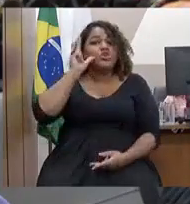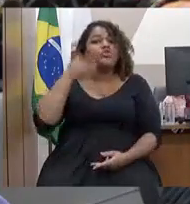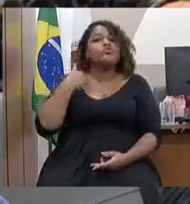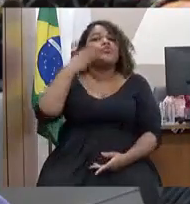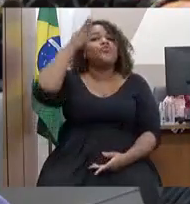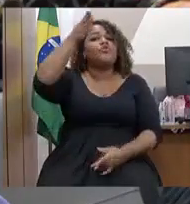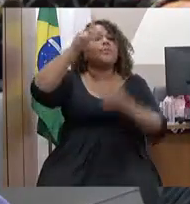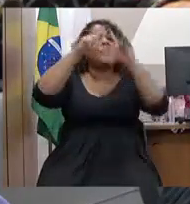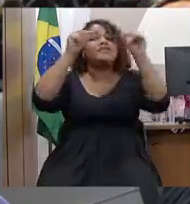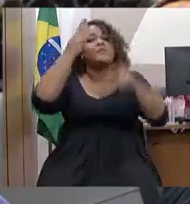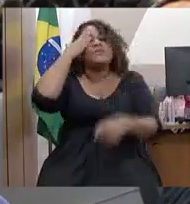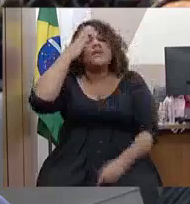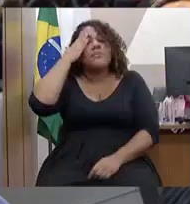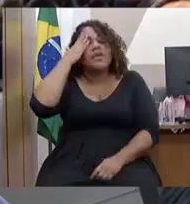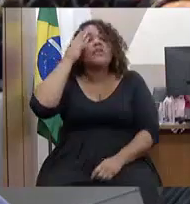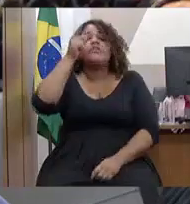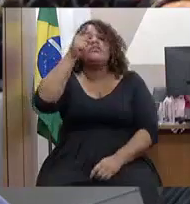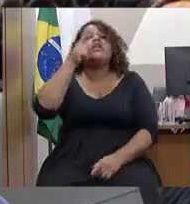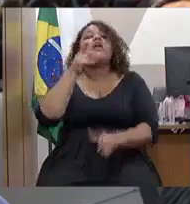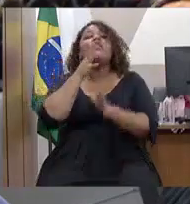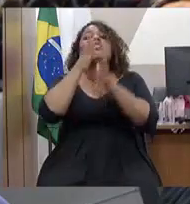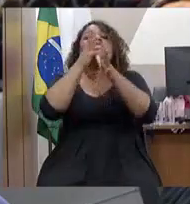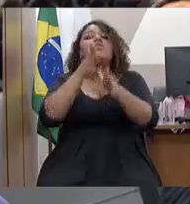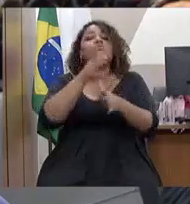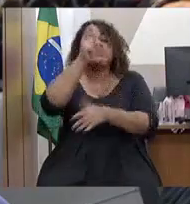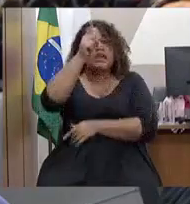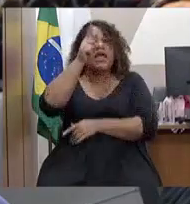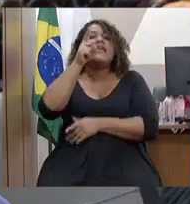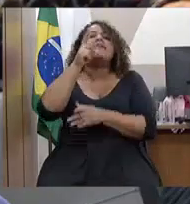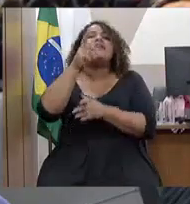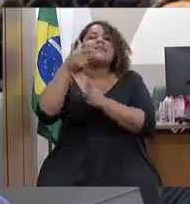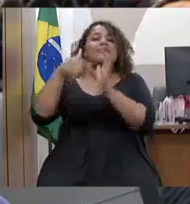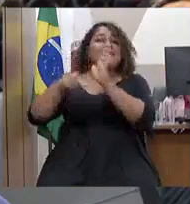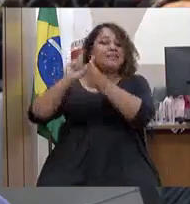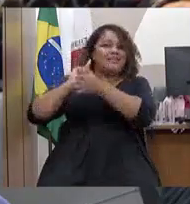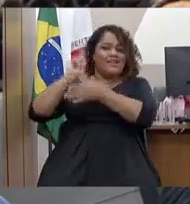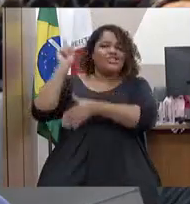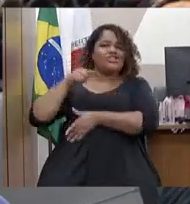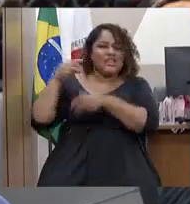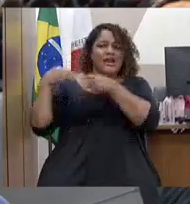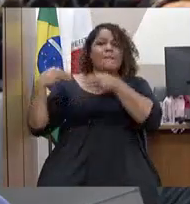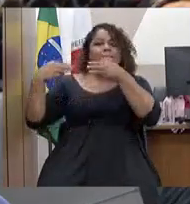a denúncia no conselho de Direitos Humanos da senhora Damares desapareceu